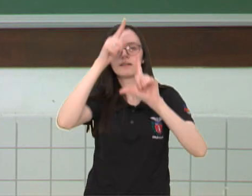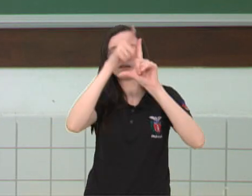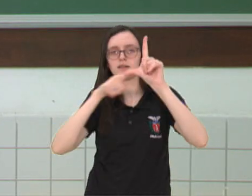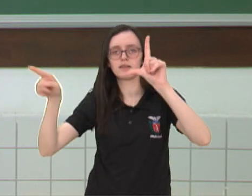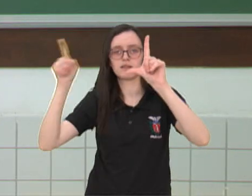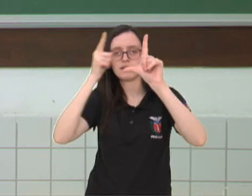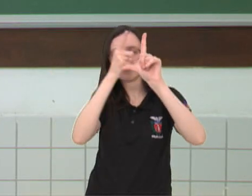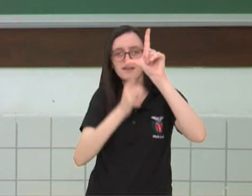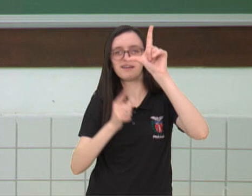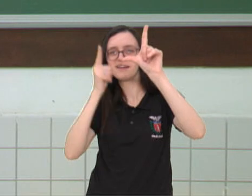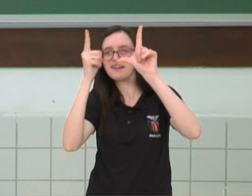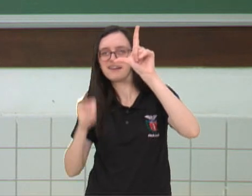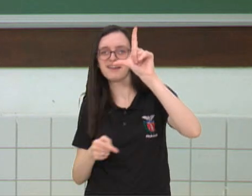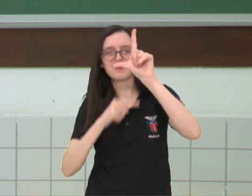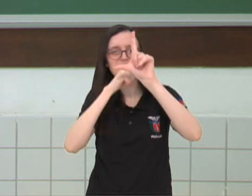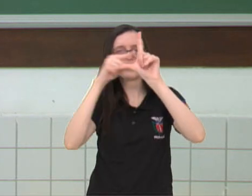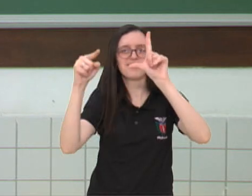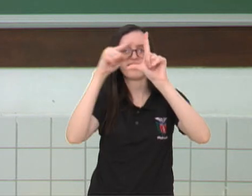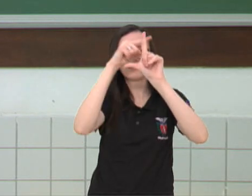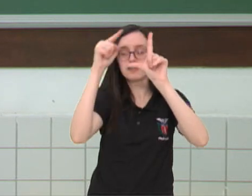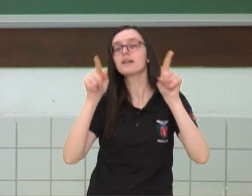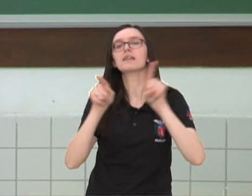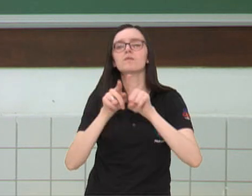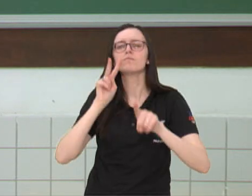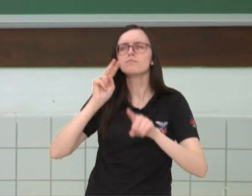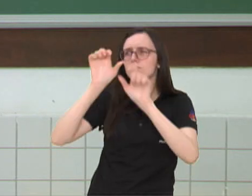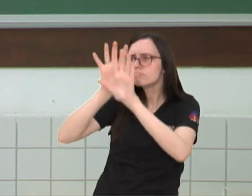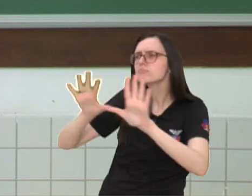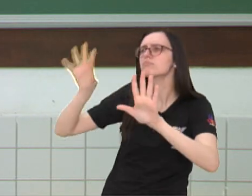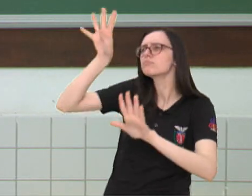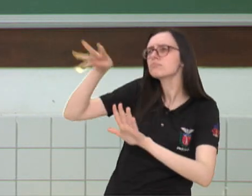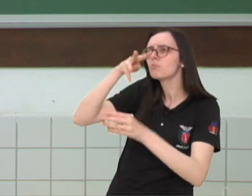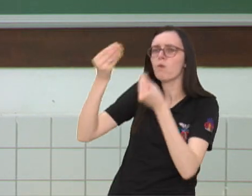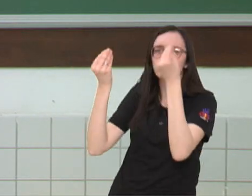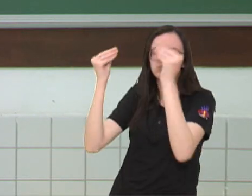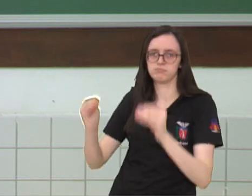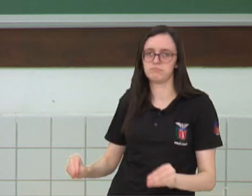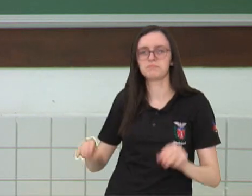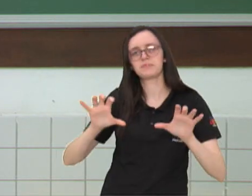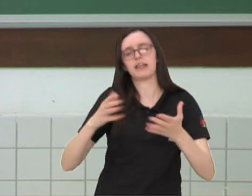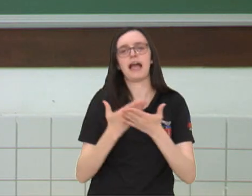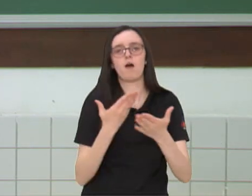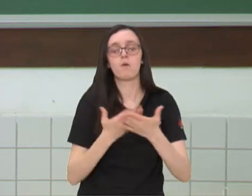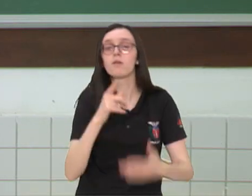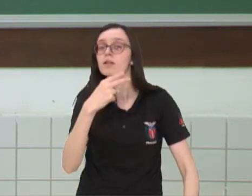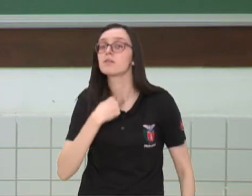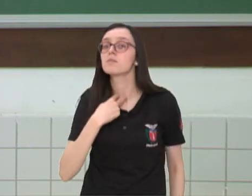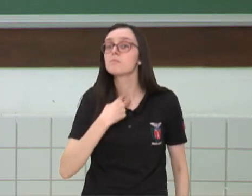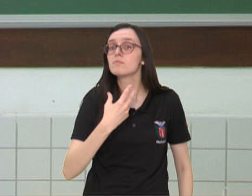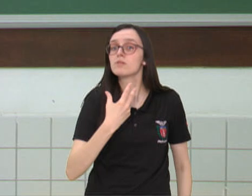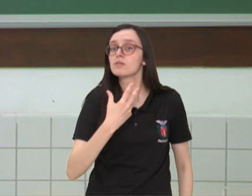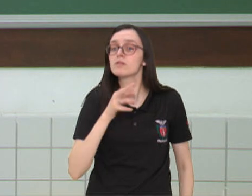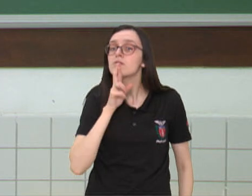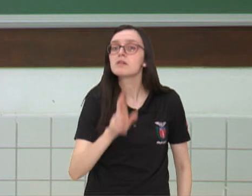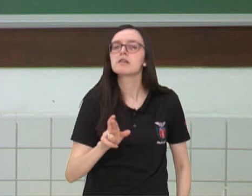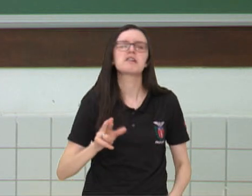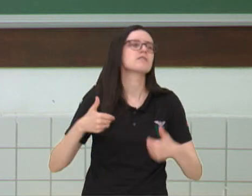x e o esboço gráfico. Essa foi nossa aula. Não deixe de resolver todos os